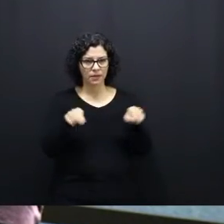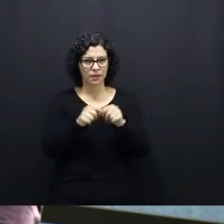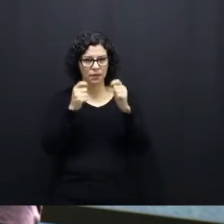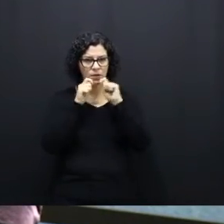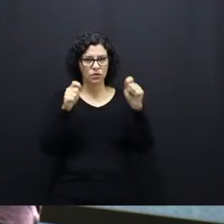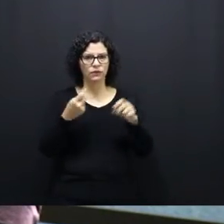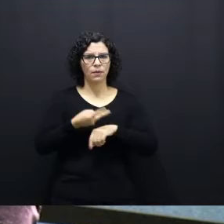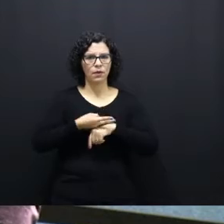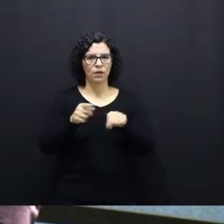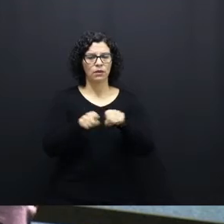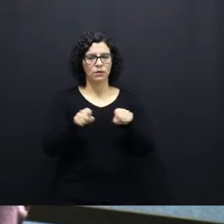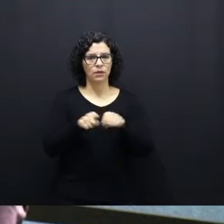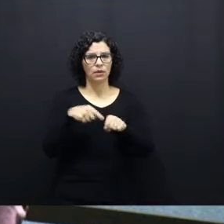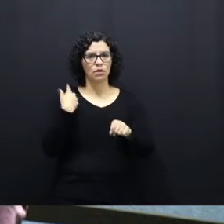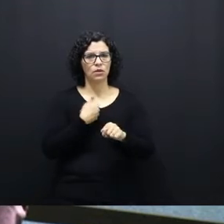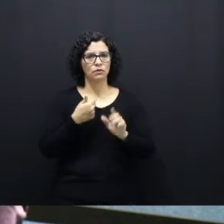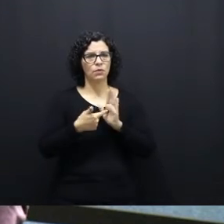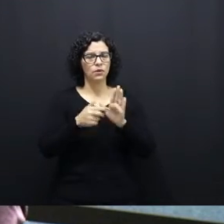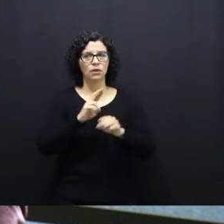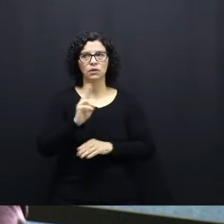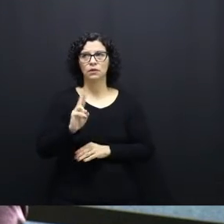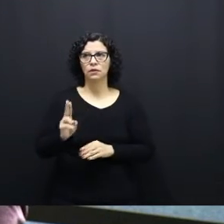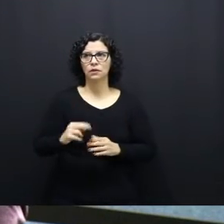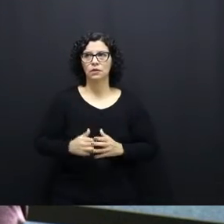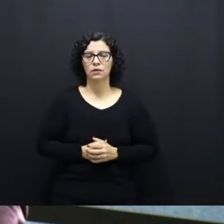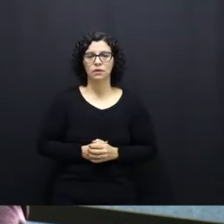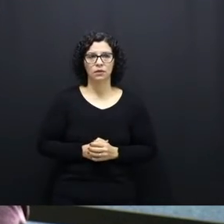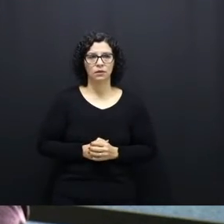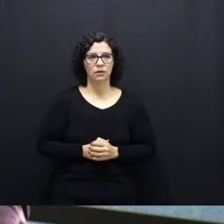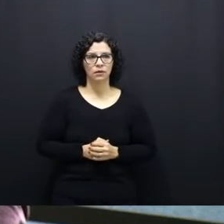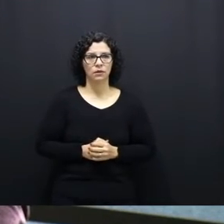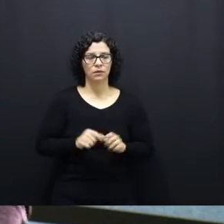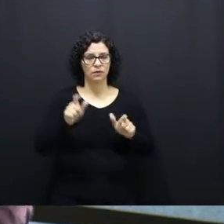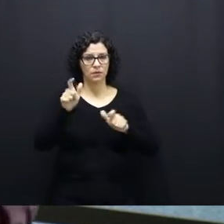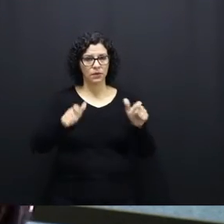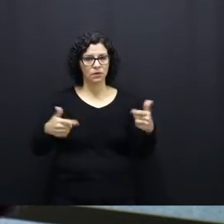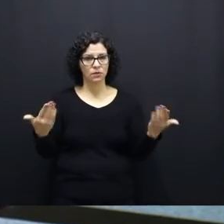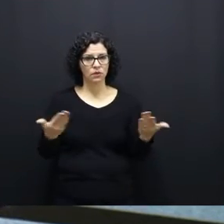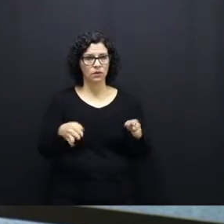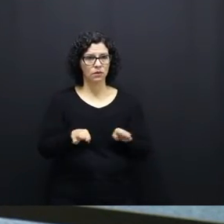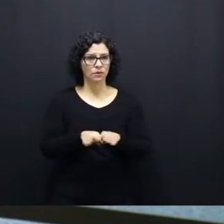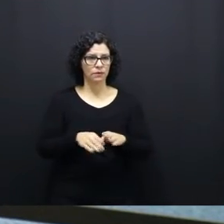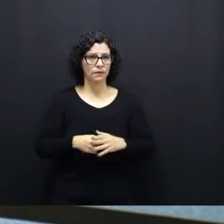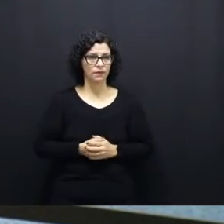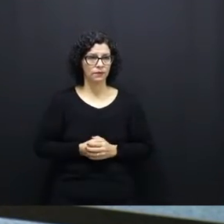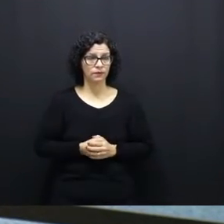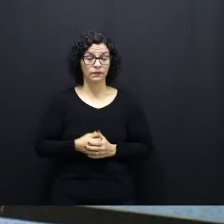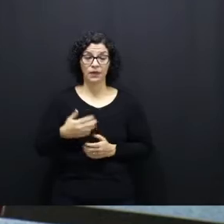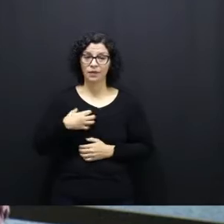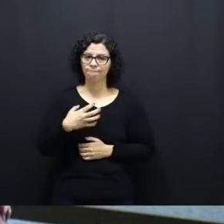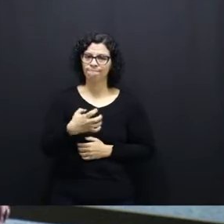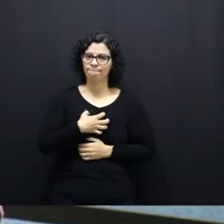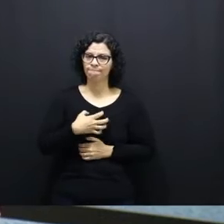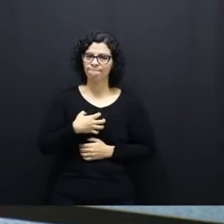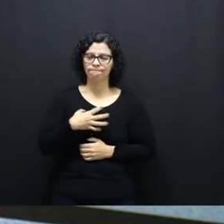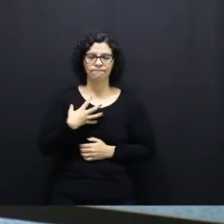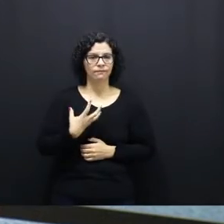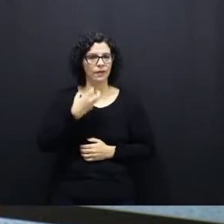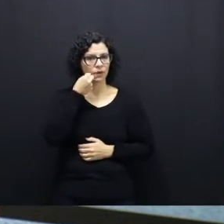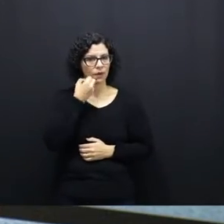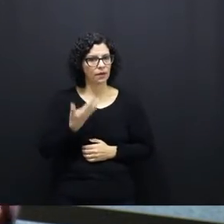buscar e vamos trazer que o nomes é de pessoas tá aqui fico sentindo como eu